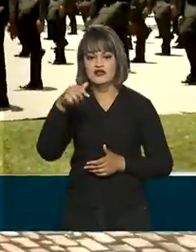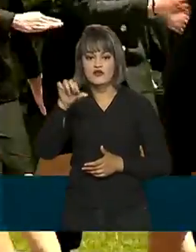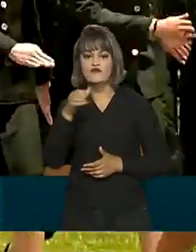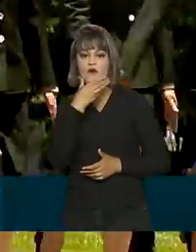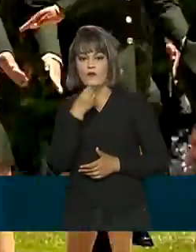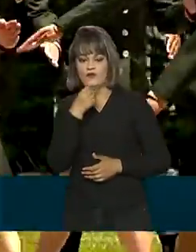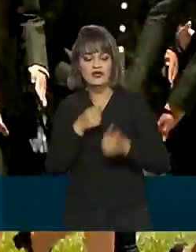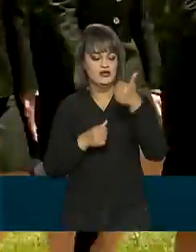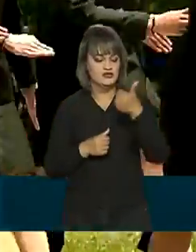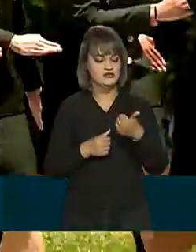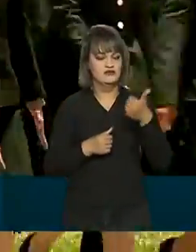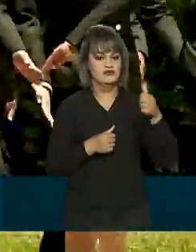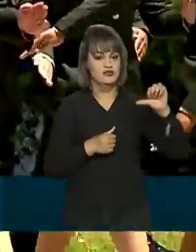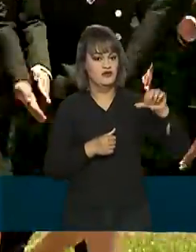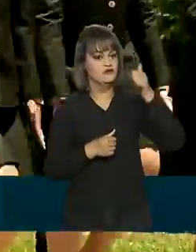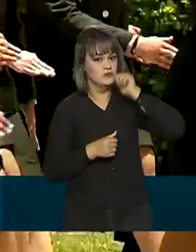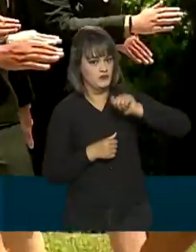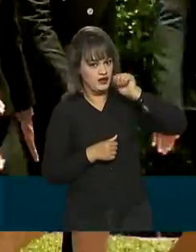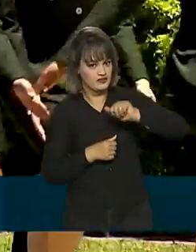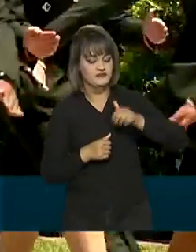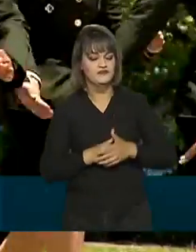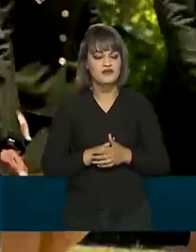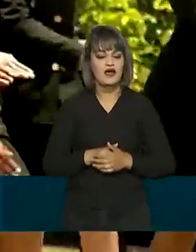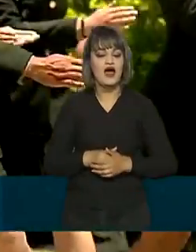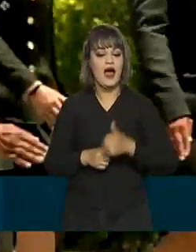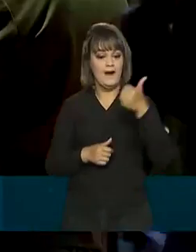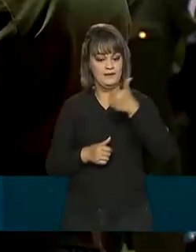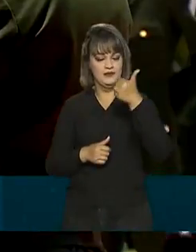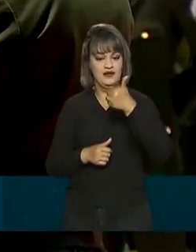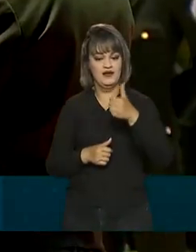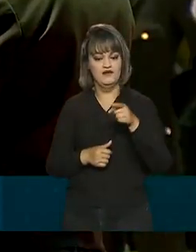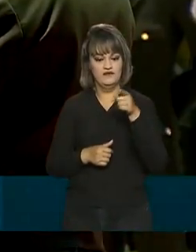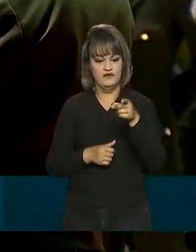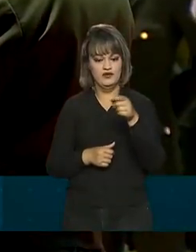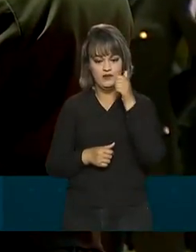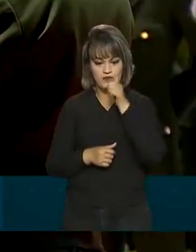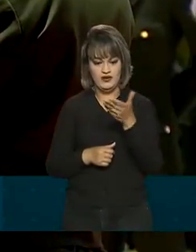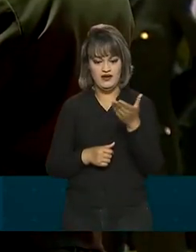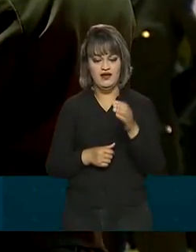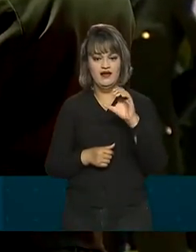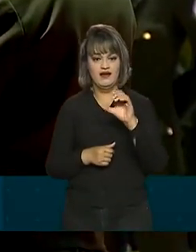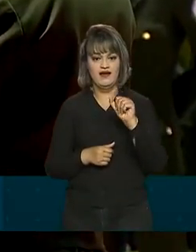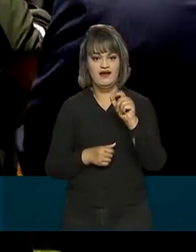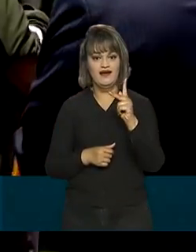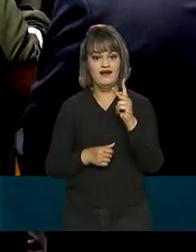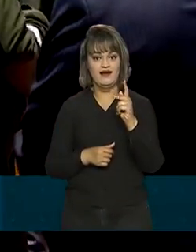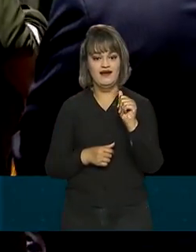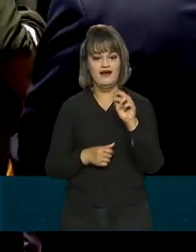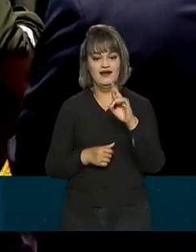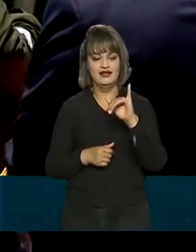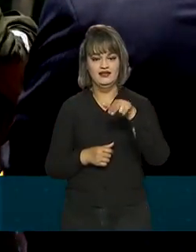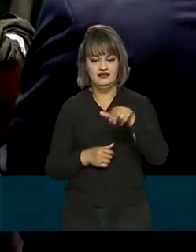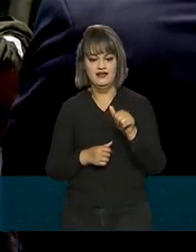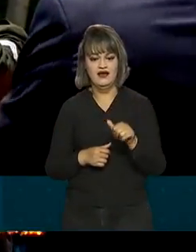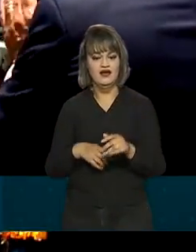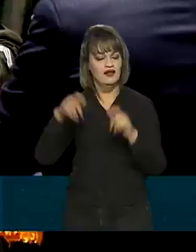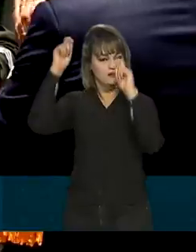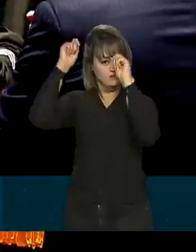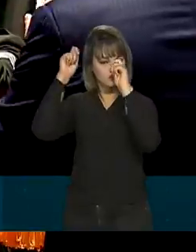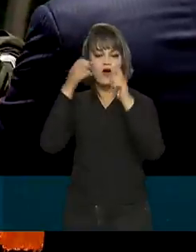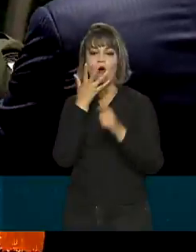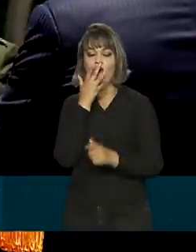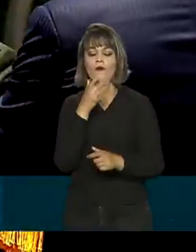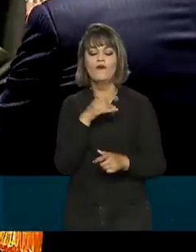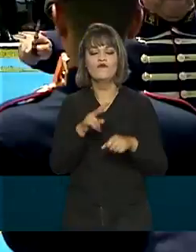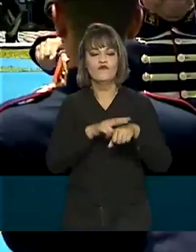homens e 119 mulheres. A primeira colocada da turma foi a sargento Karina Barbosa. Ela recebeu o cap verde oliva